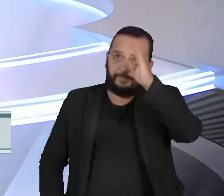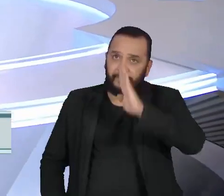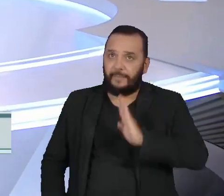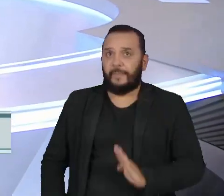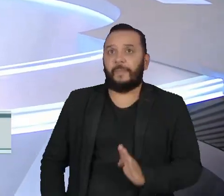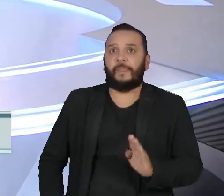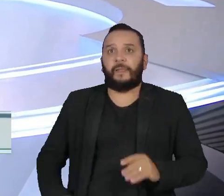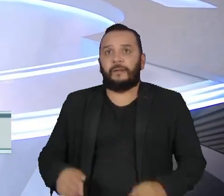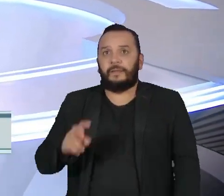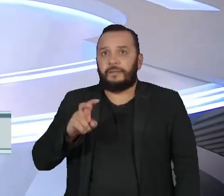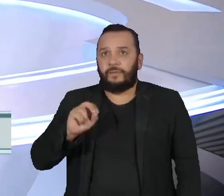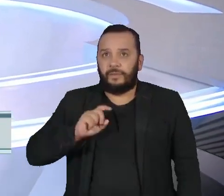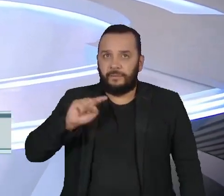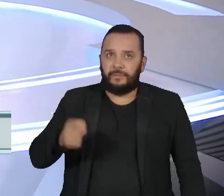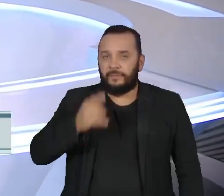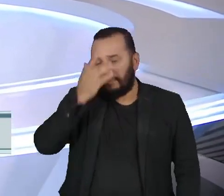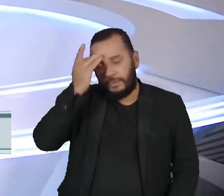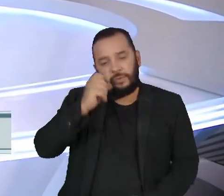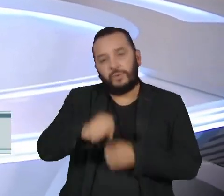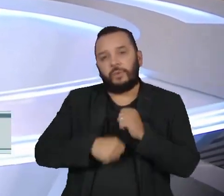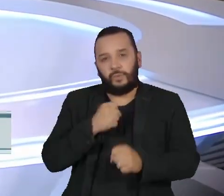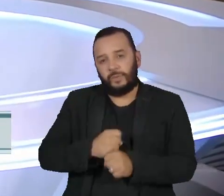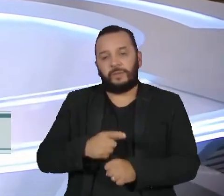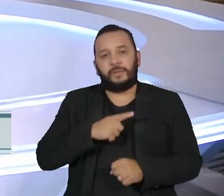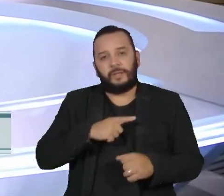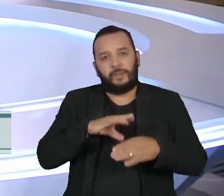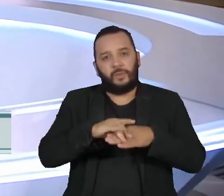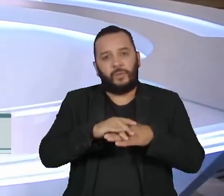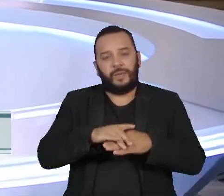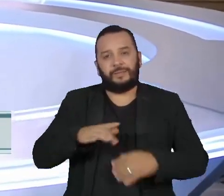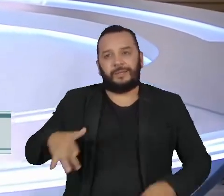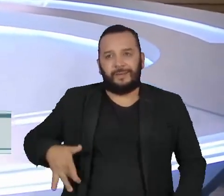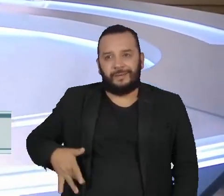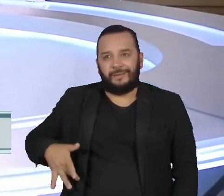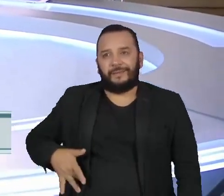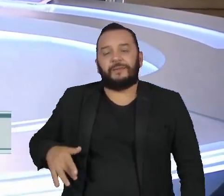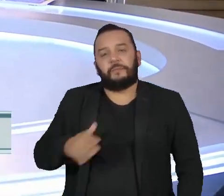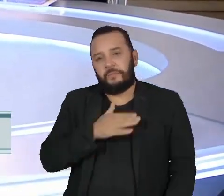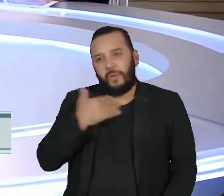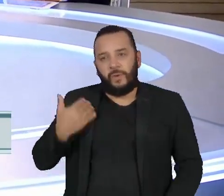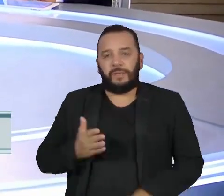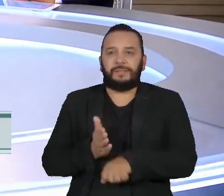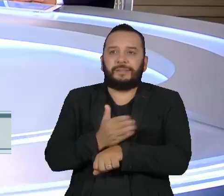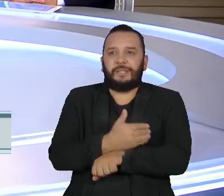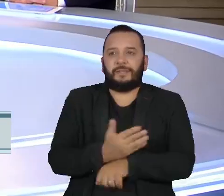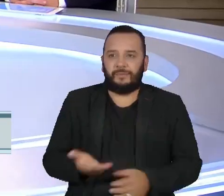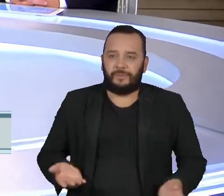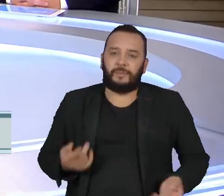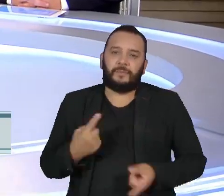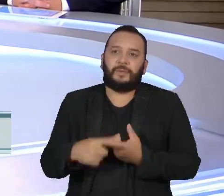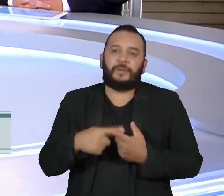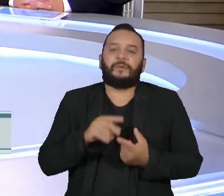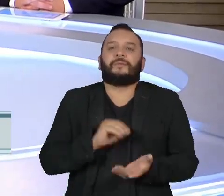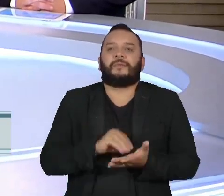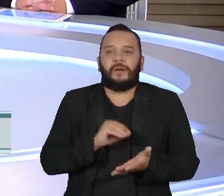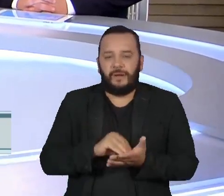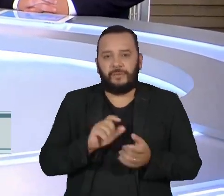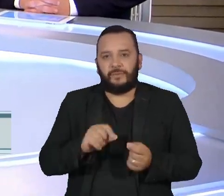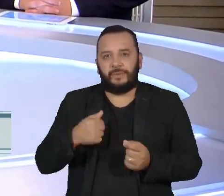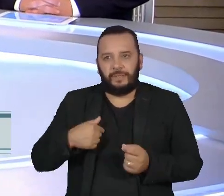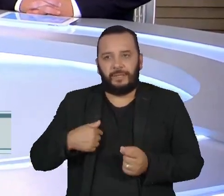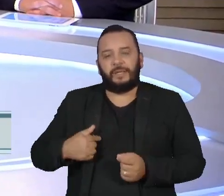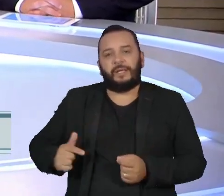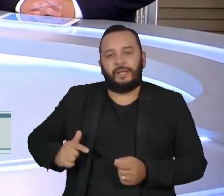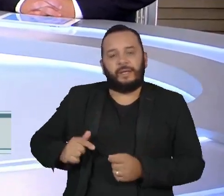de 50 mil pessoas por ano com doença renal morram precocemente, antes de ter acesso à diálise ou ao